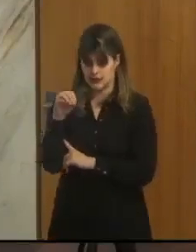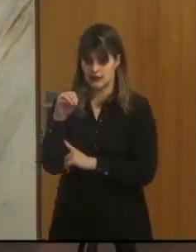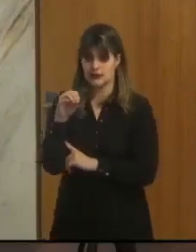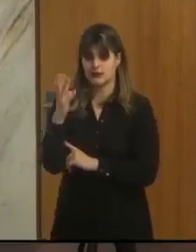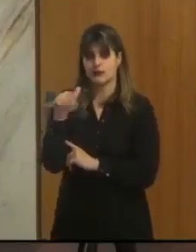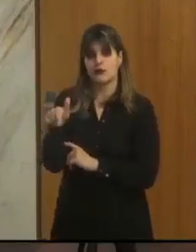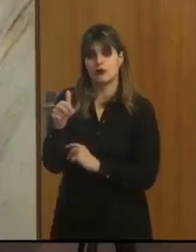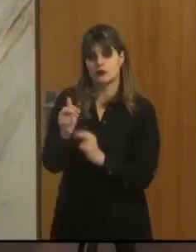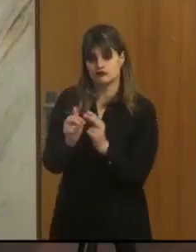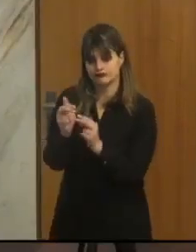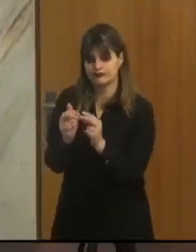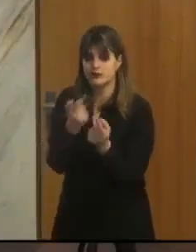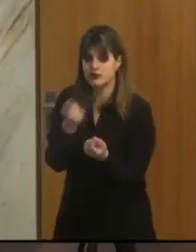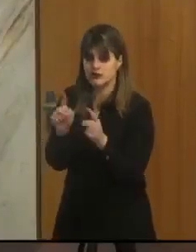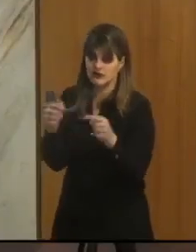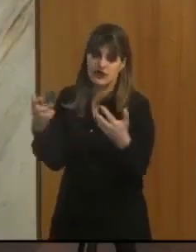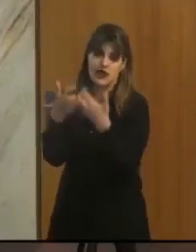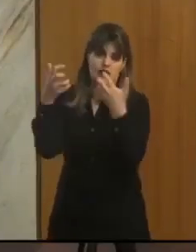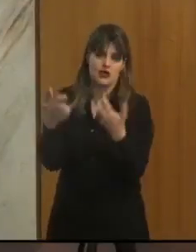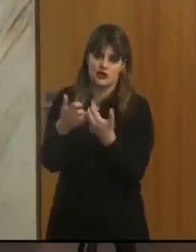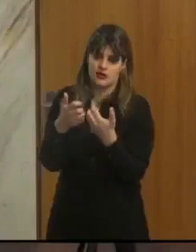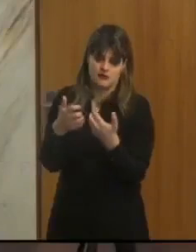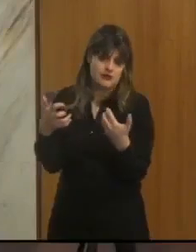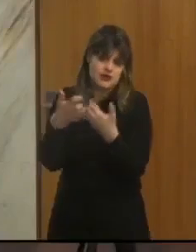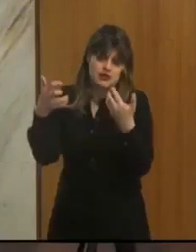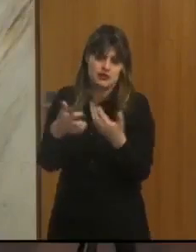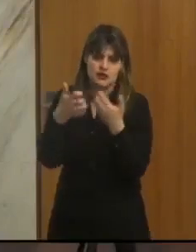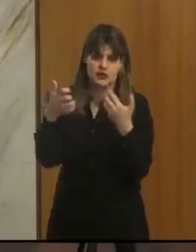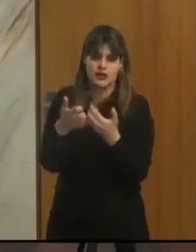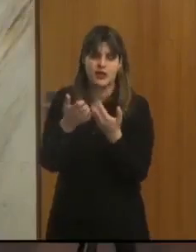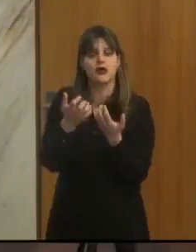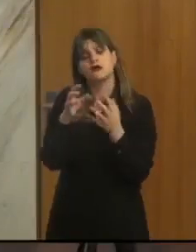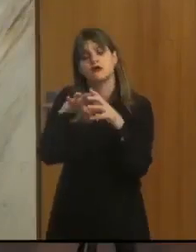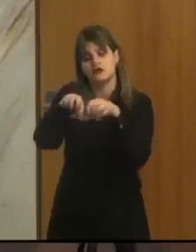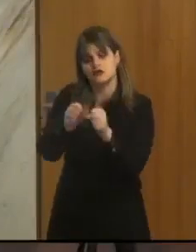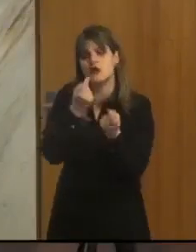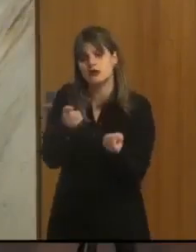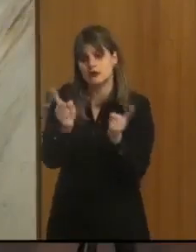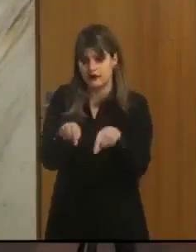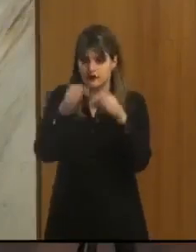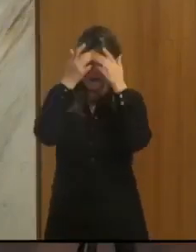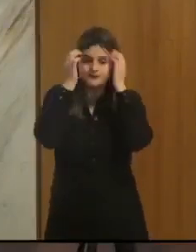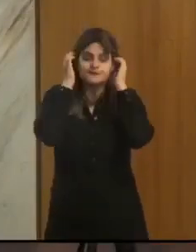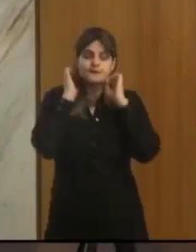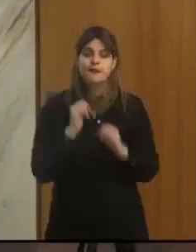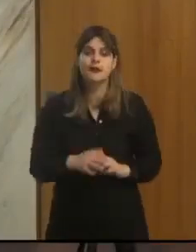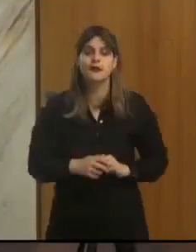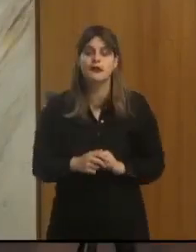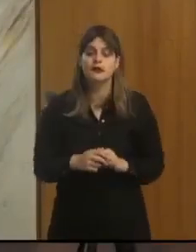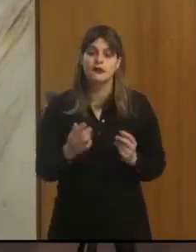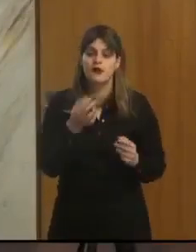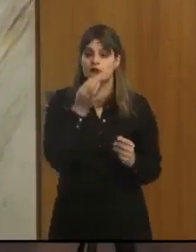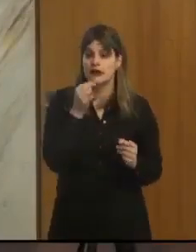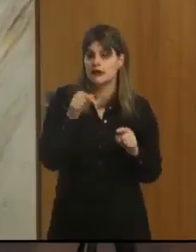está em plena guerra, digamos assim, e era uma guerra, a chamada Guerra da Reconquista. Portanto, falar do cenóbio é uma